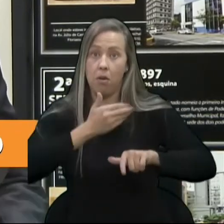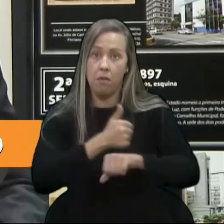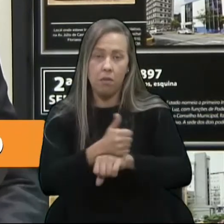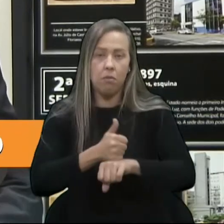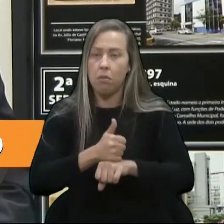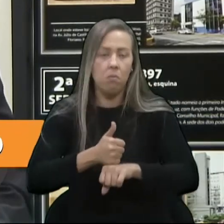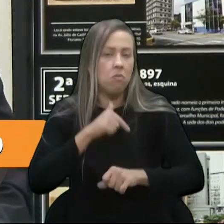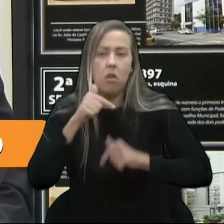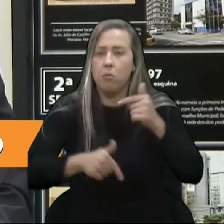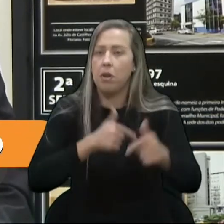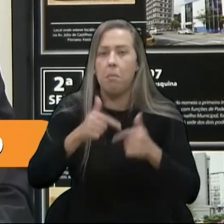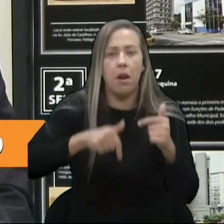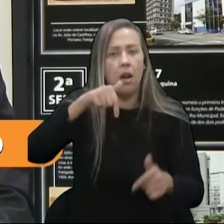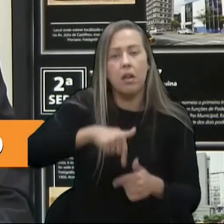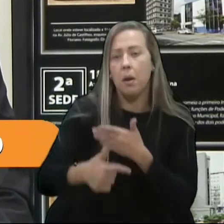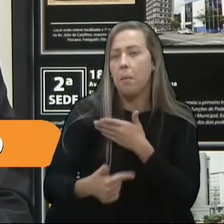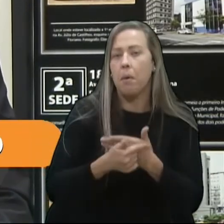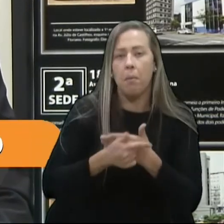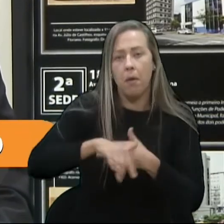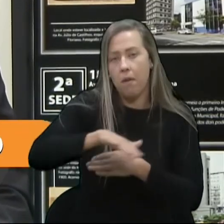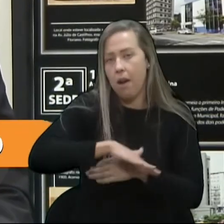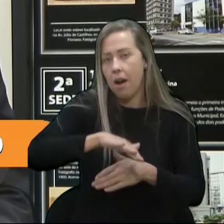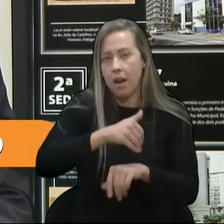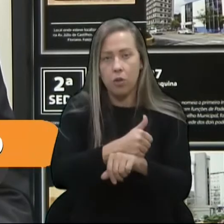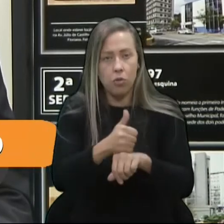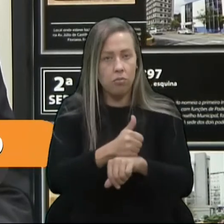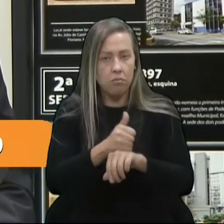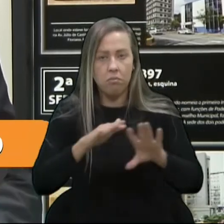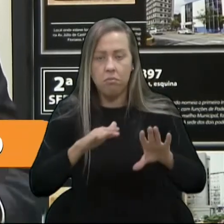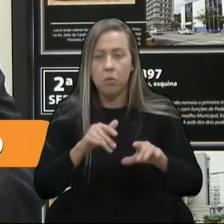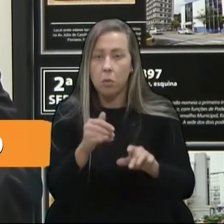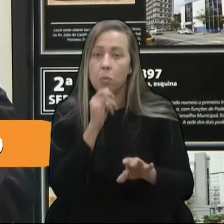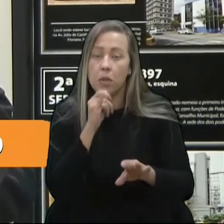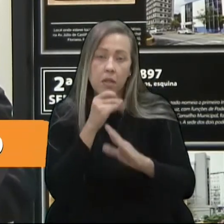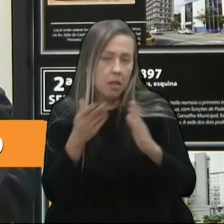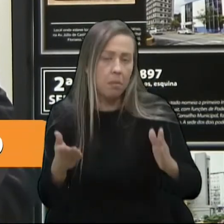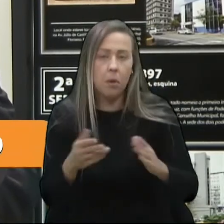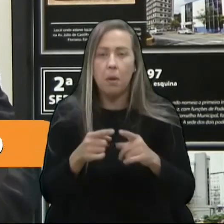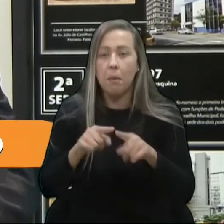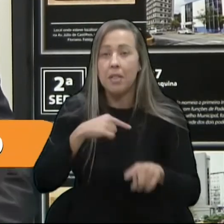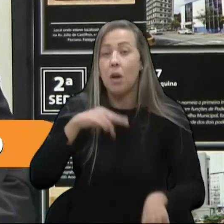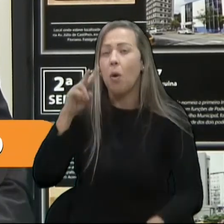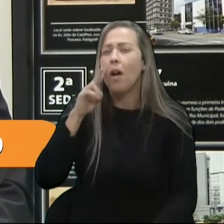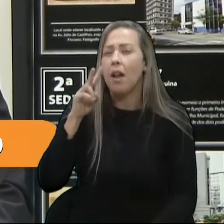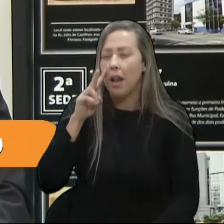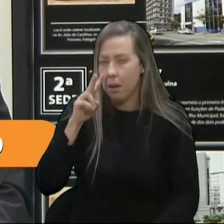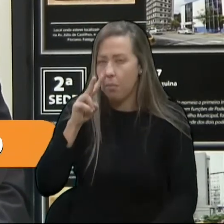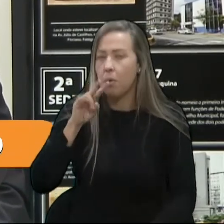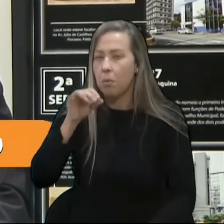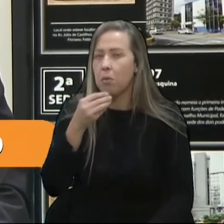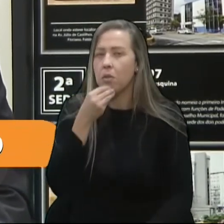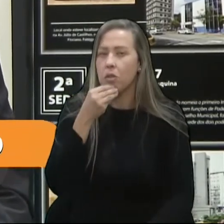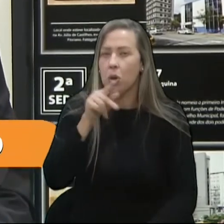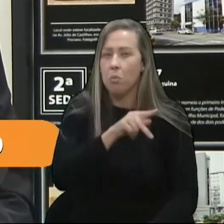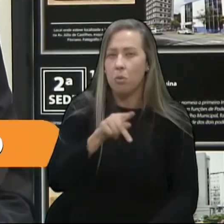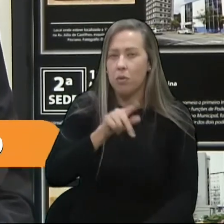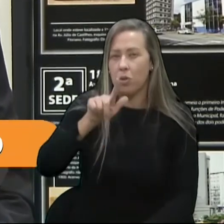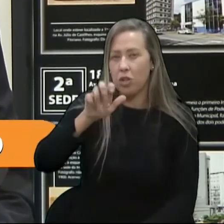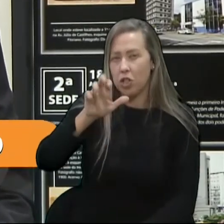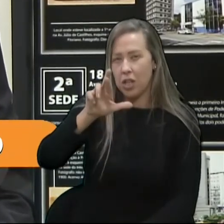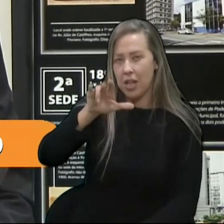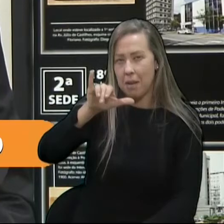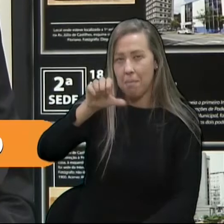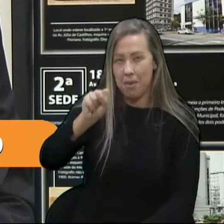não exerce funções jornalísticas, para citar um exemplo. Mas eu lembro que naquela oportunidade o professor Jeremírio Machado da